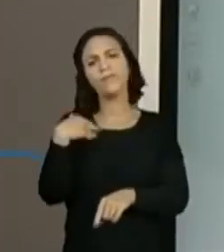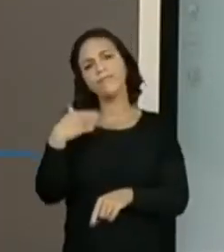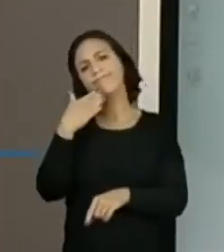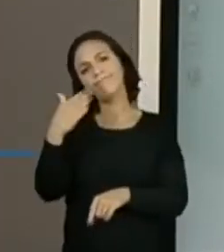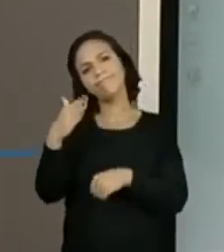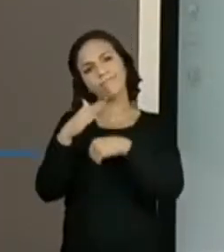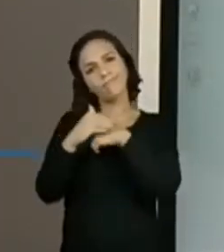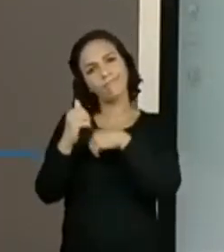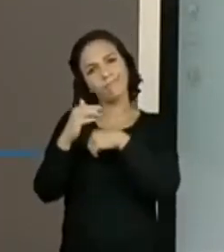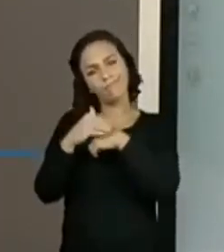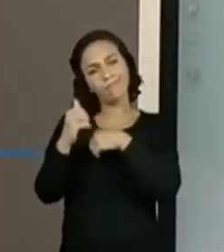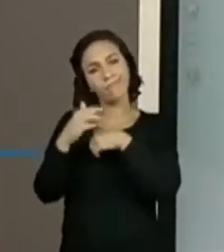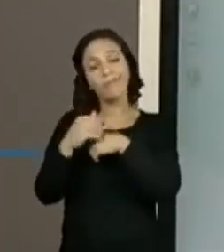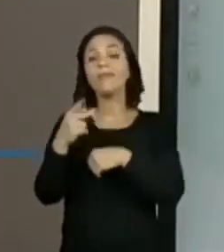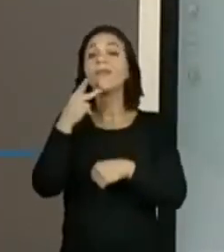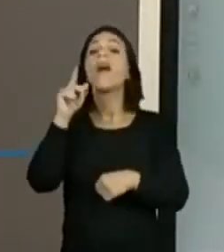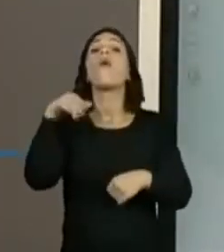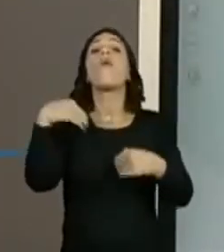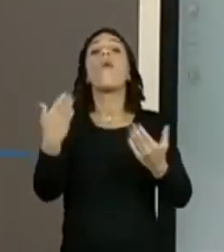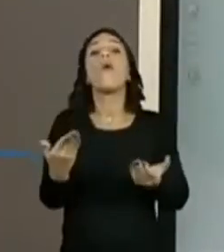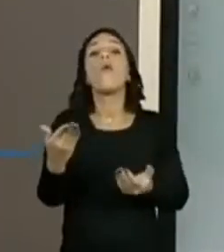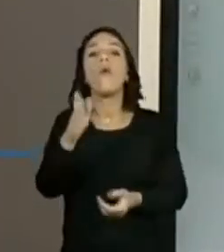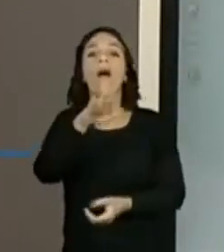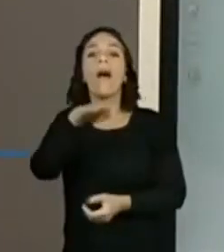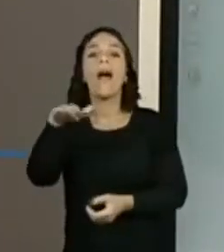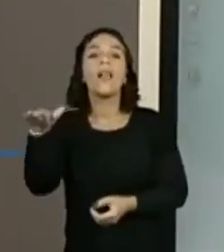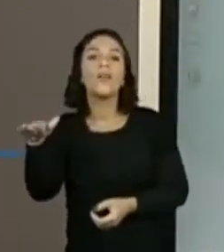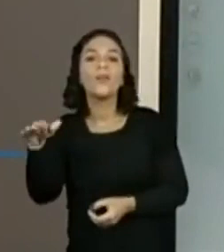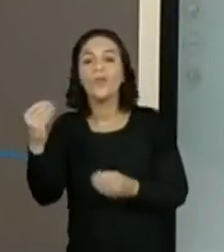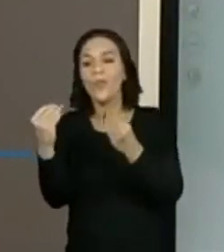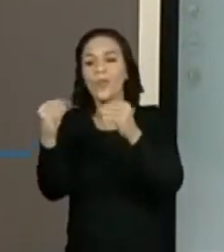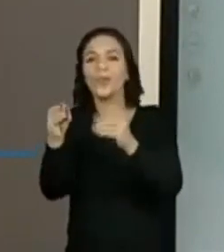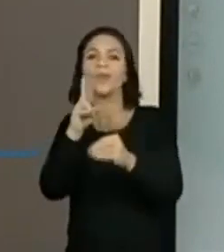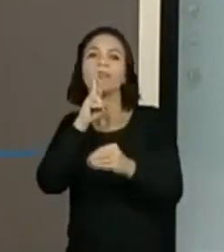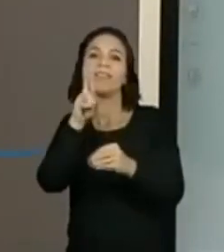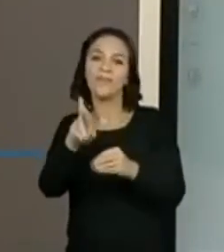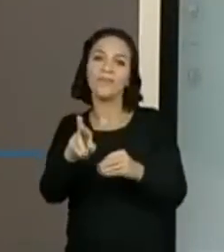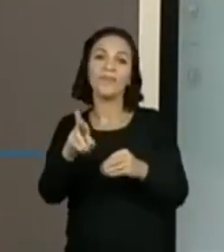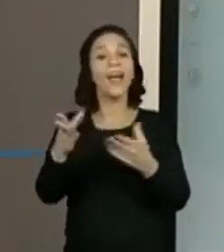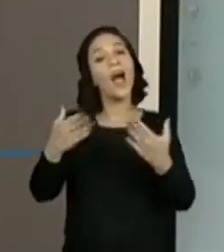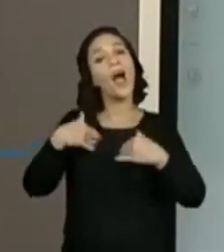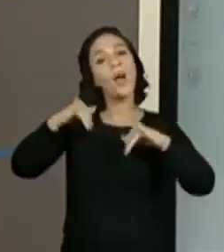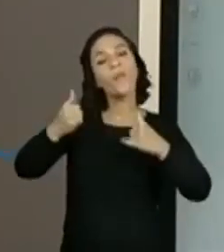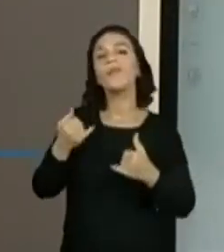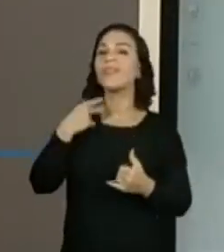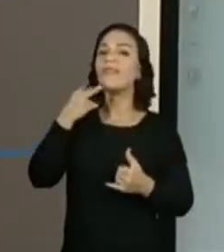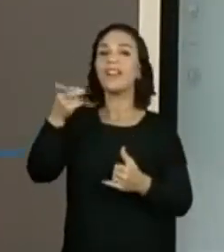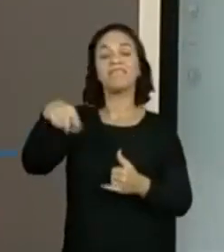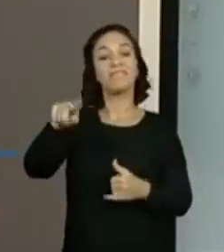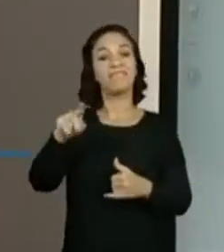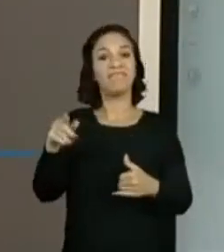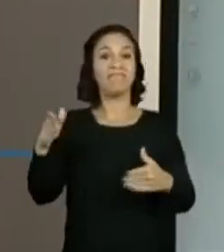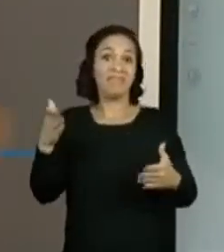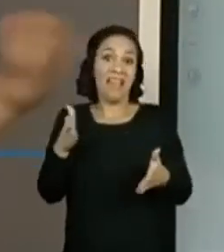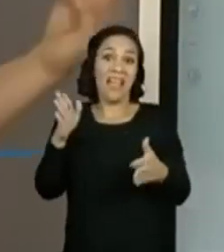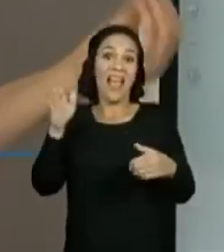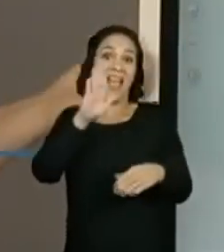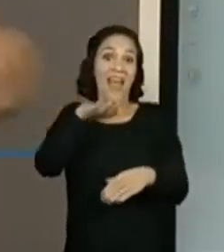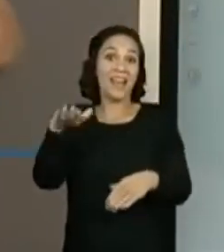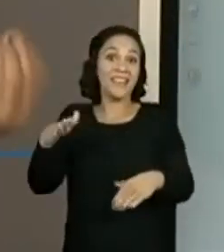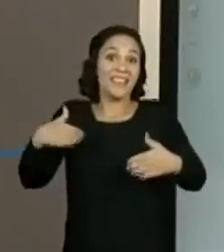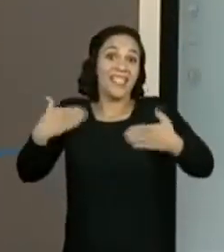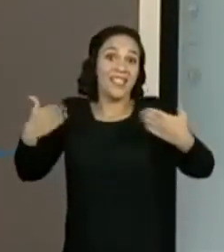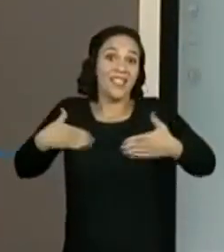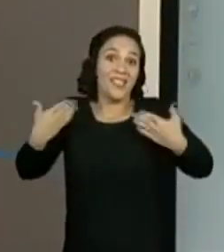gentileza de citar o nome desses alunos que estão participando, para que nós possamos falar aqui os nomes, eles fiquem contentes, satisfeitos